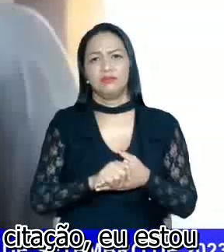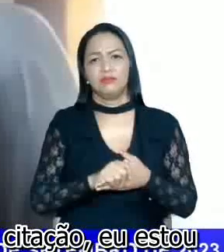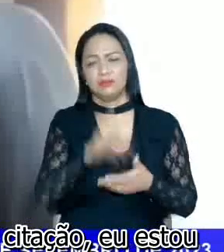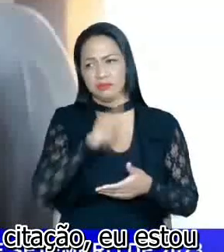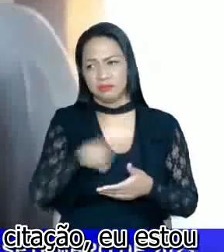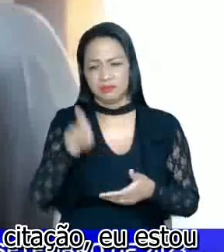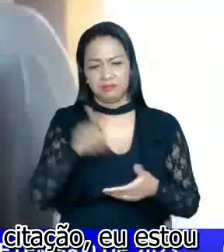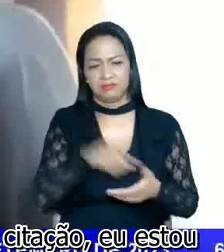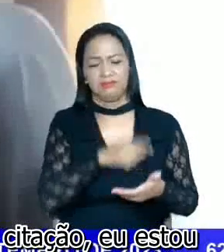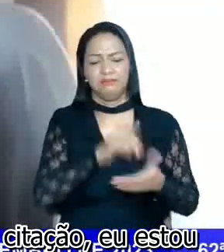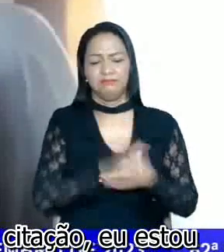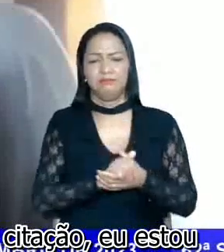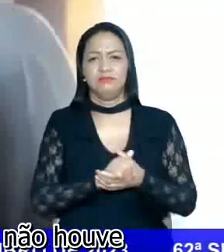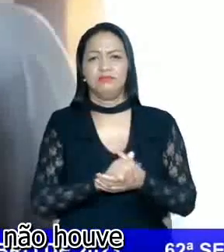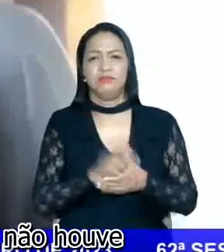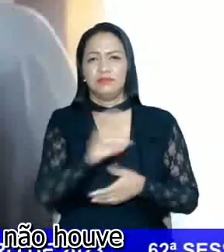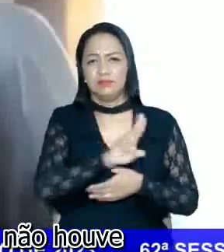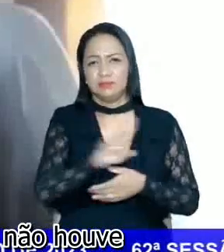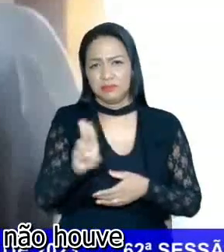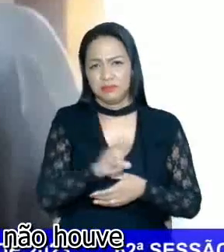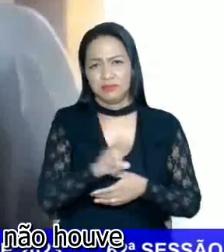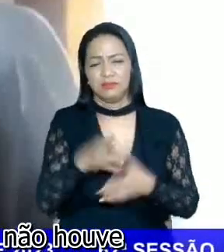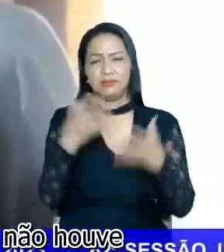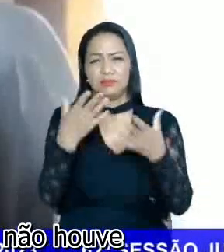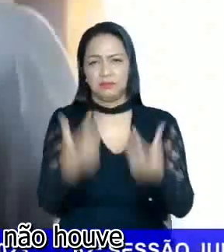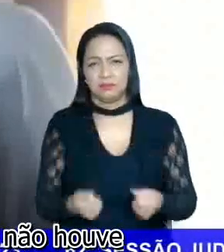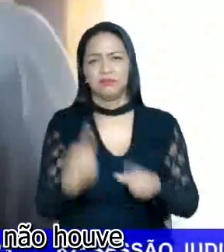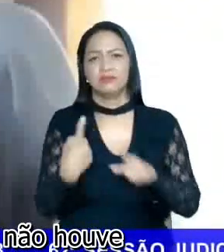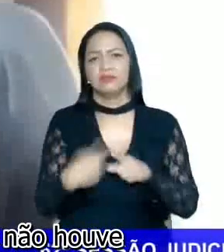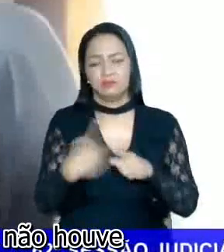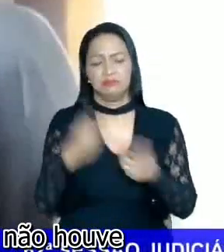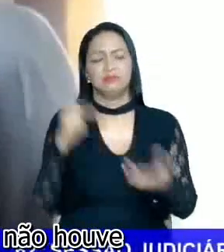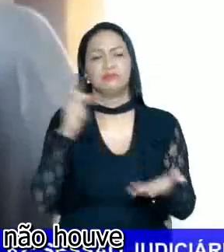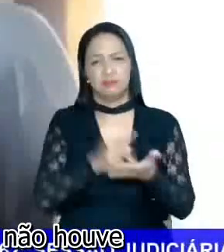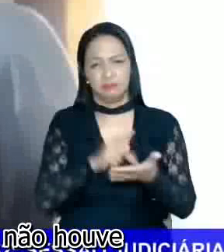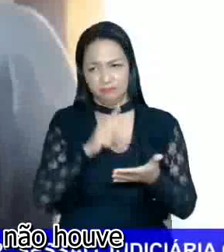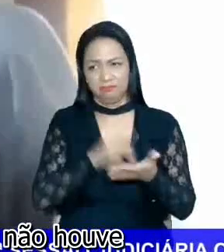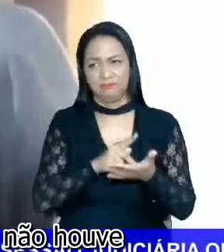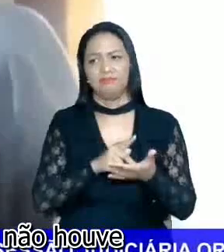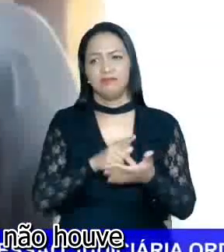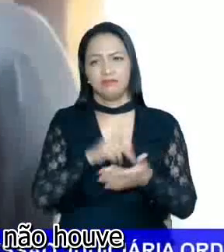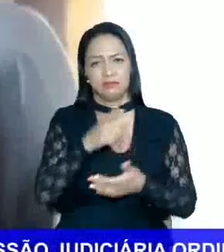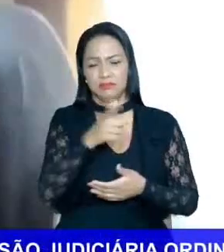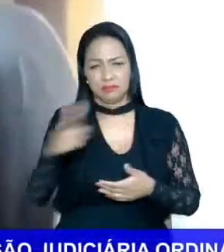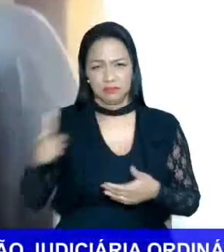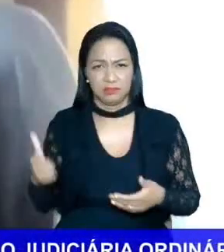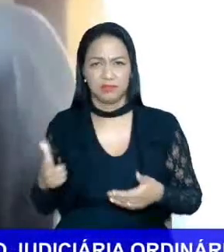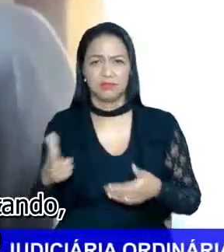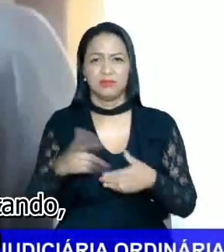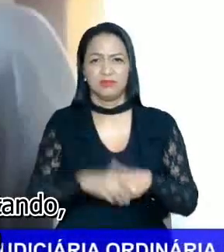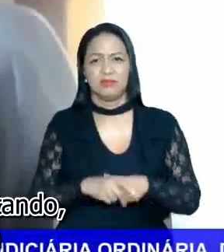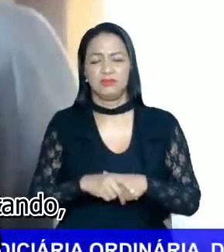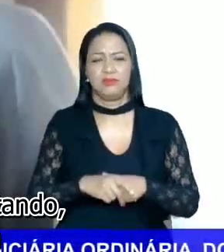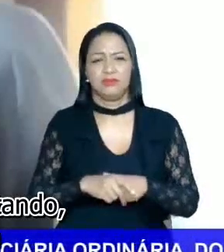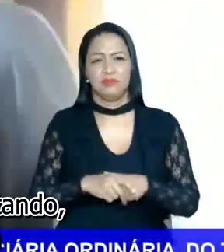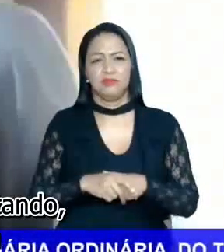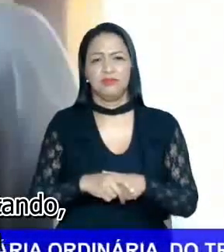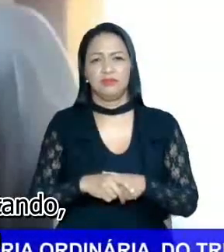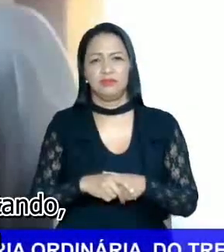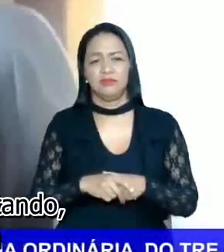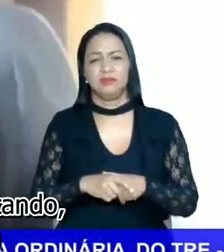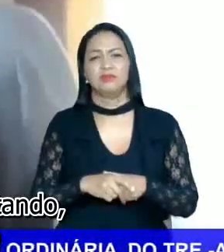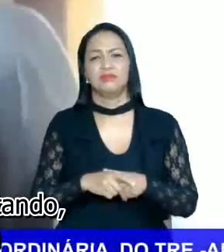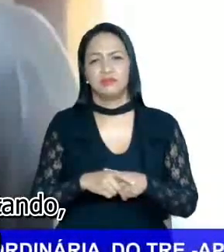nulidade, né, da citação. Eu estou acolhendo porque eu acho que, de fato, formalmente não houve o ato de